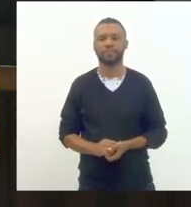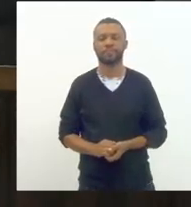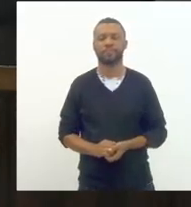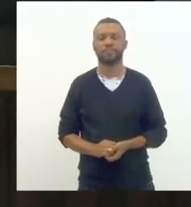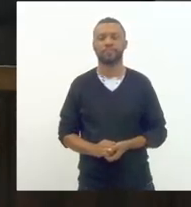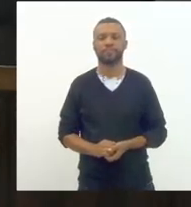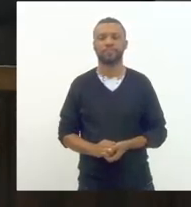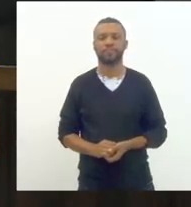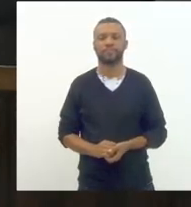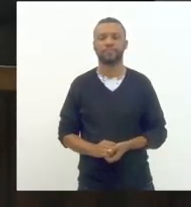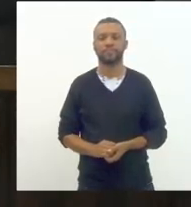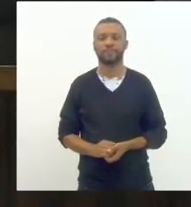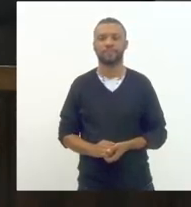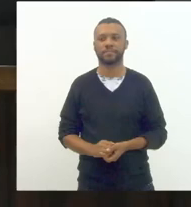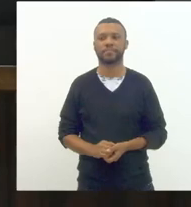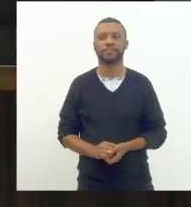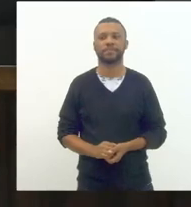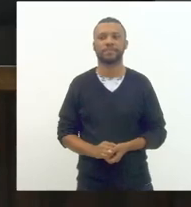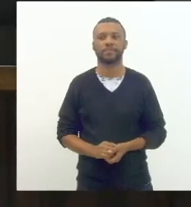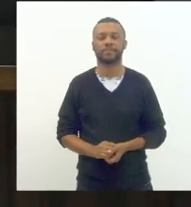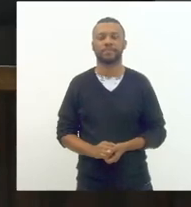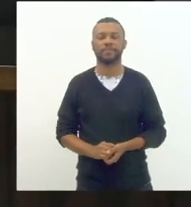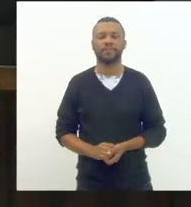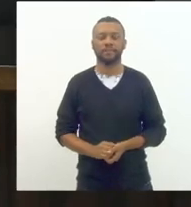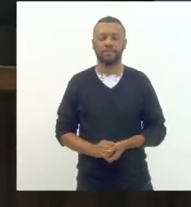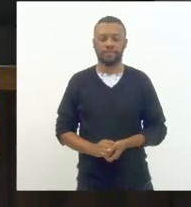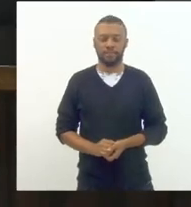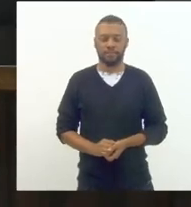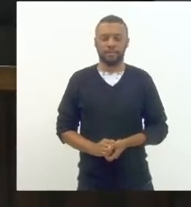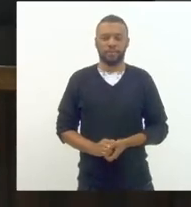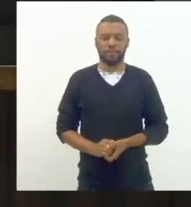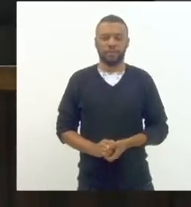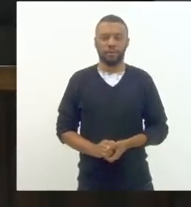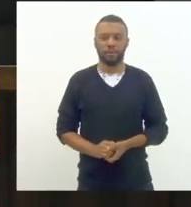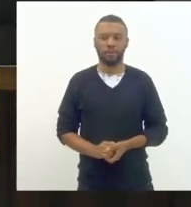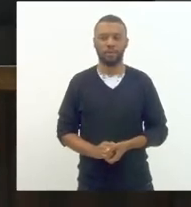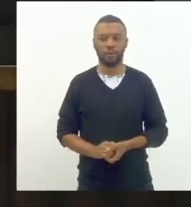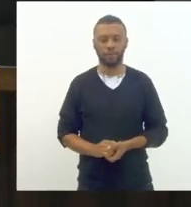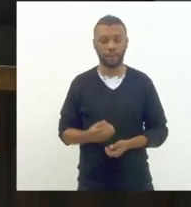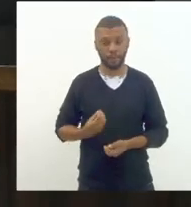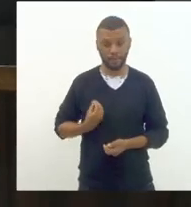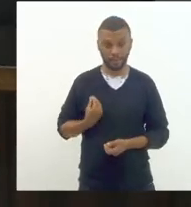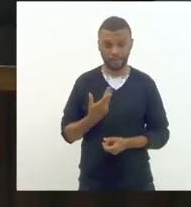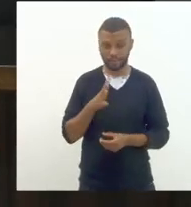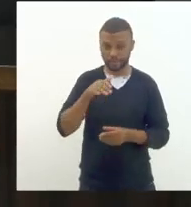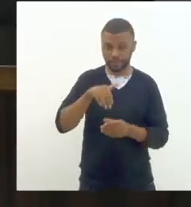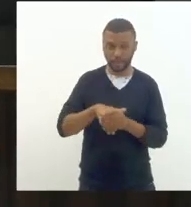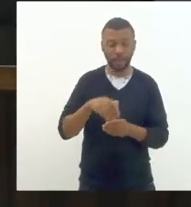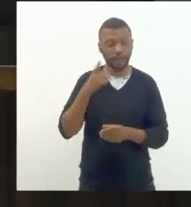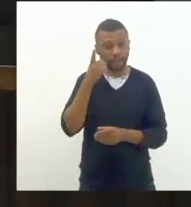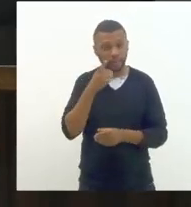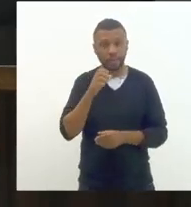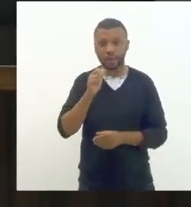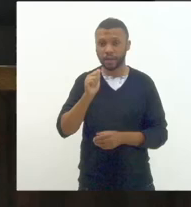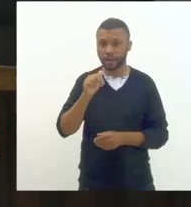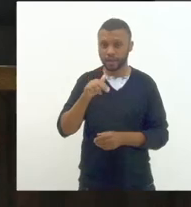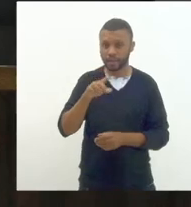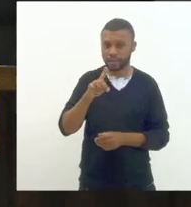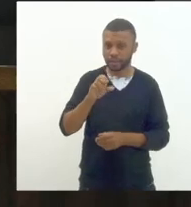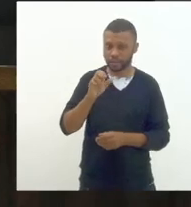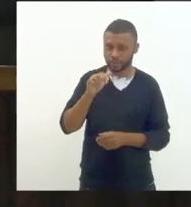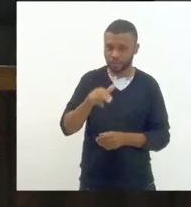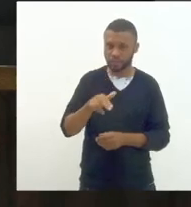Alexandre Knoploch. Deputado Alexandre Knoploch. Presente, vai votar. Deputado Anderson